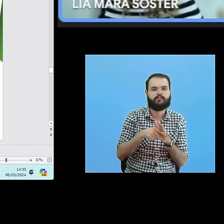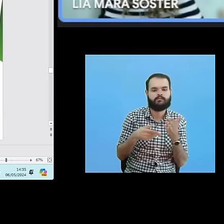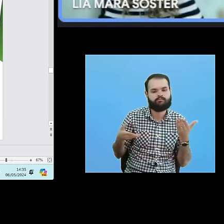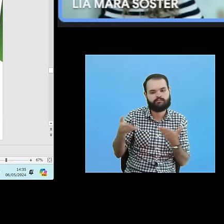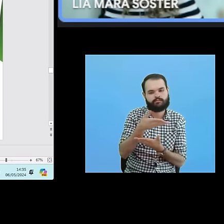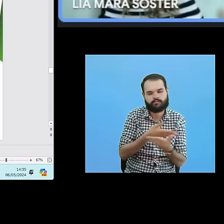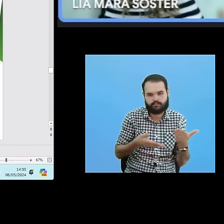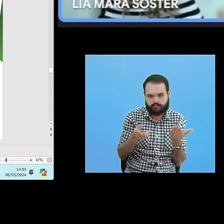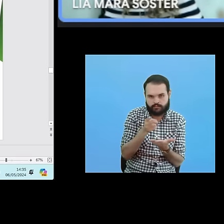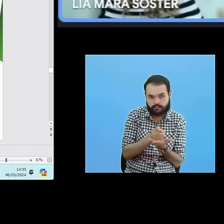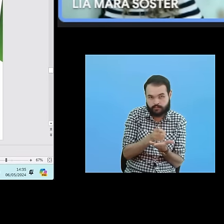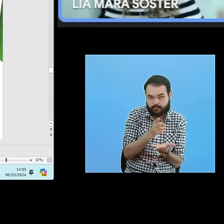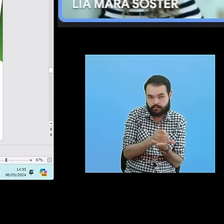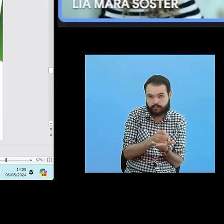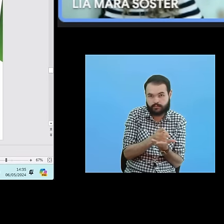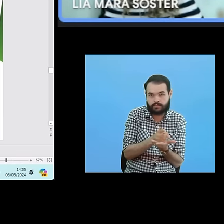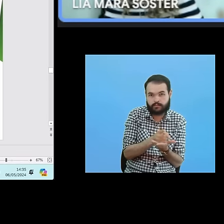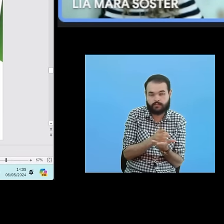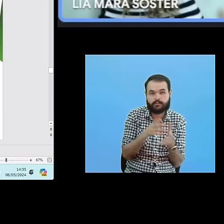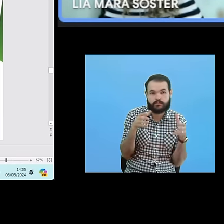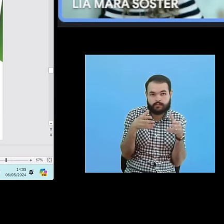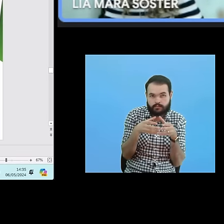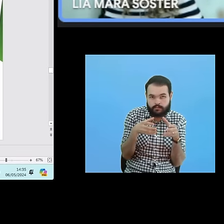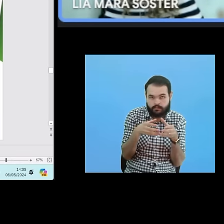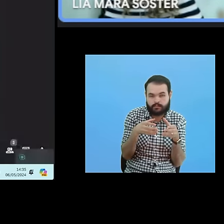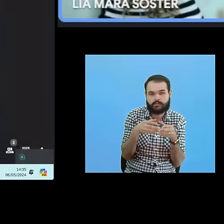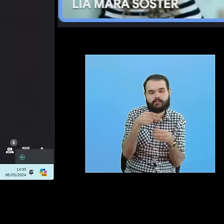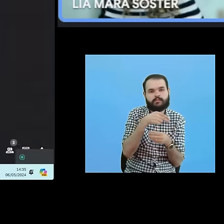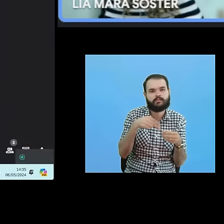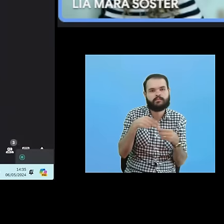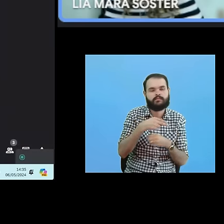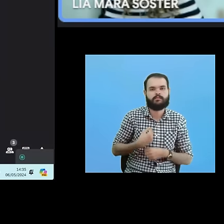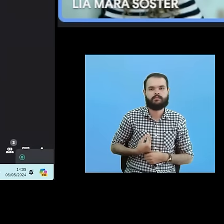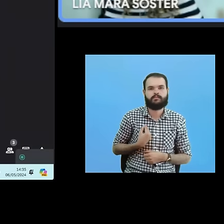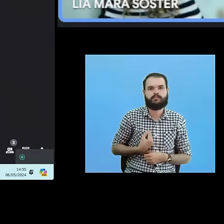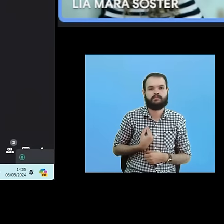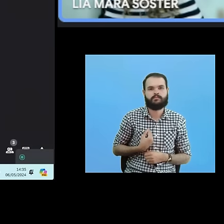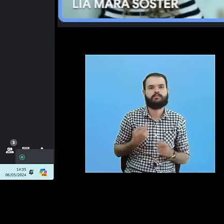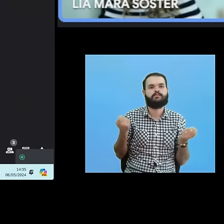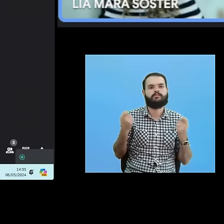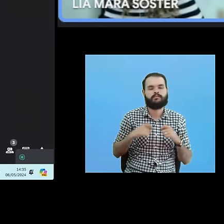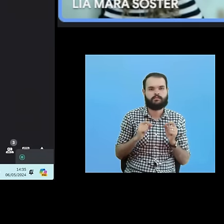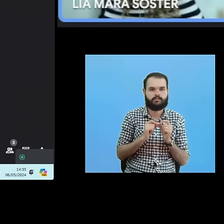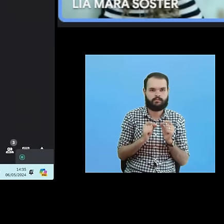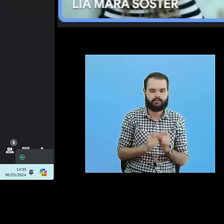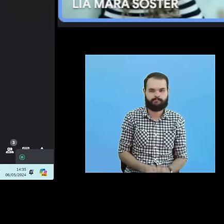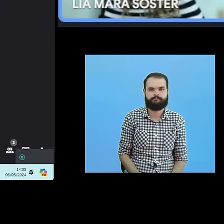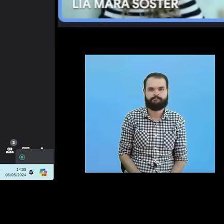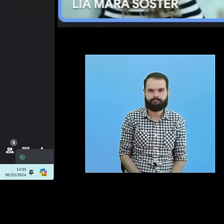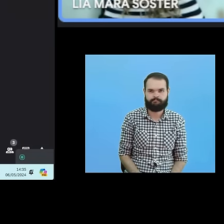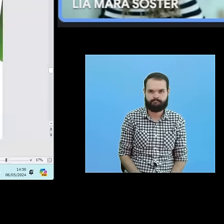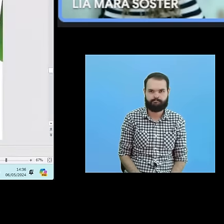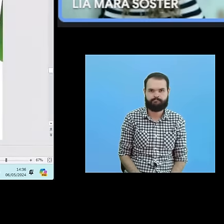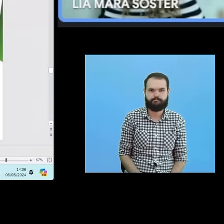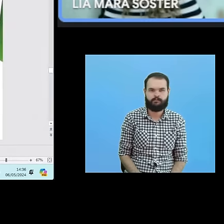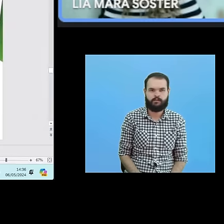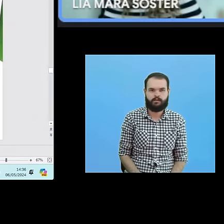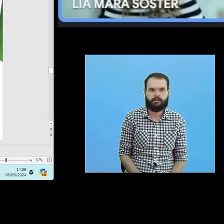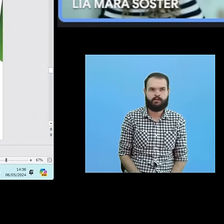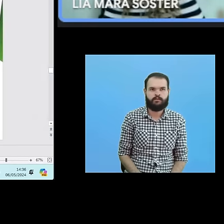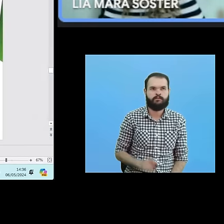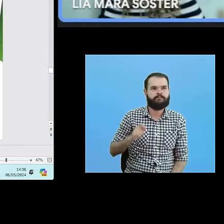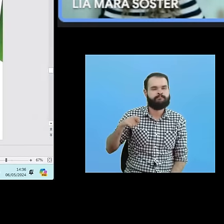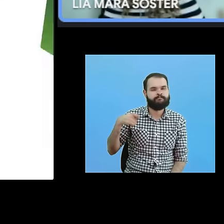interação que a equipe ali do núcleo de convivência pode realizar. Com